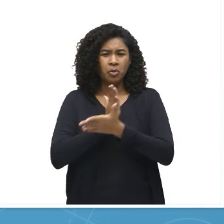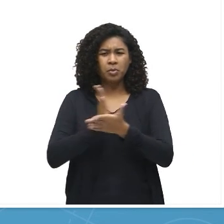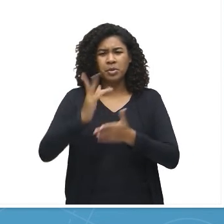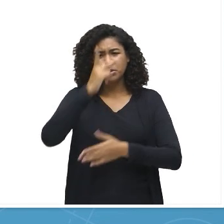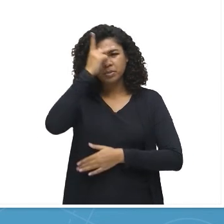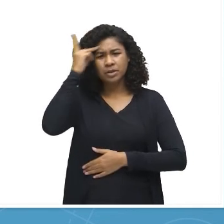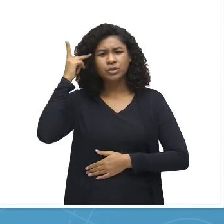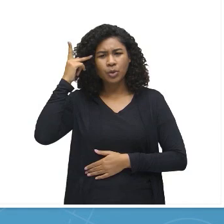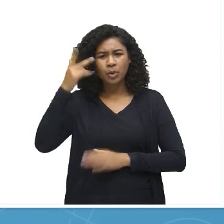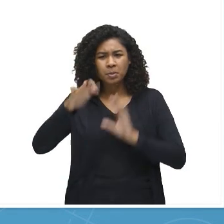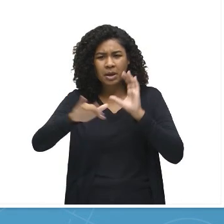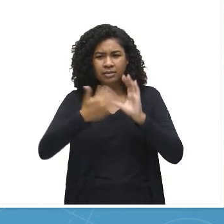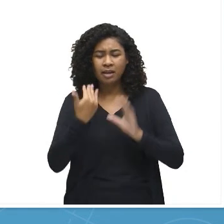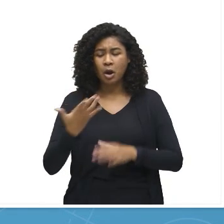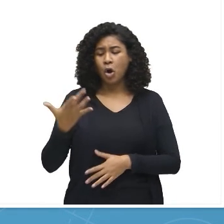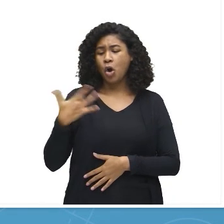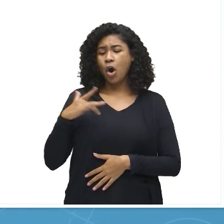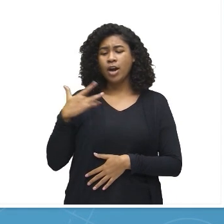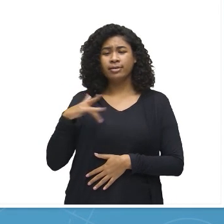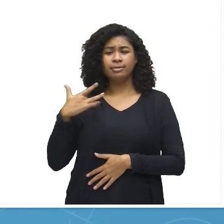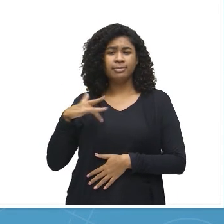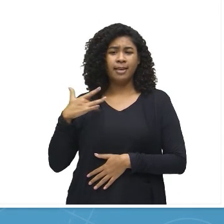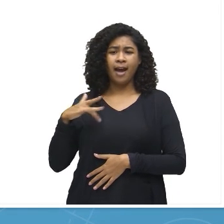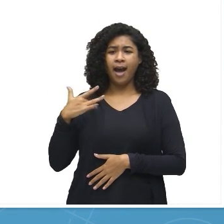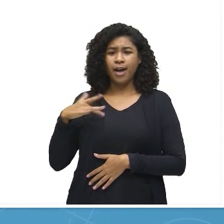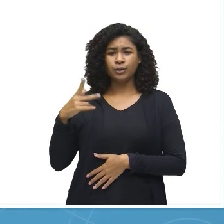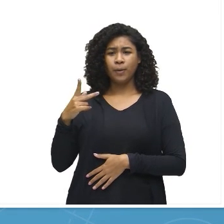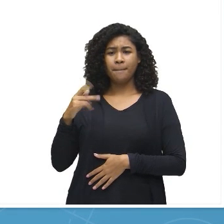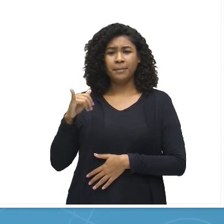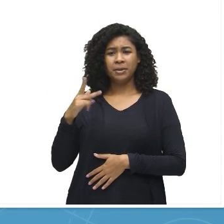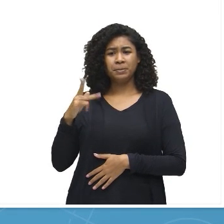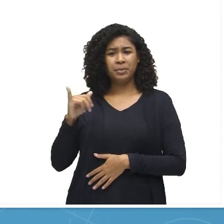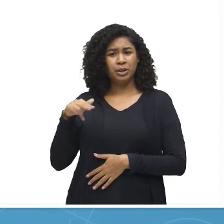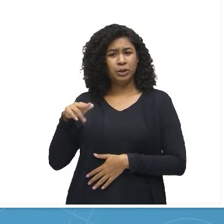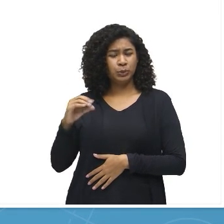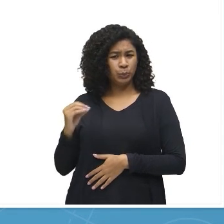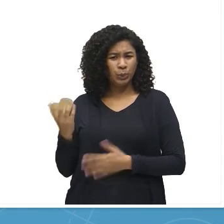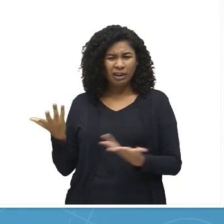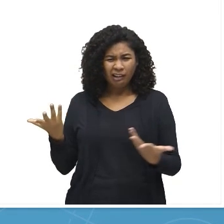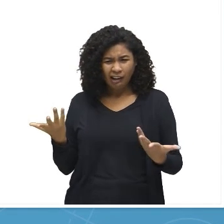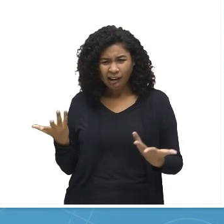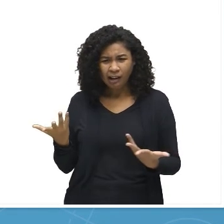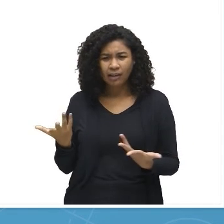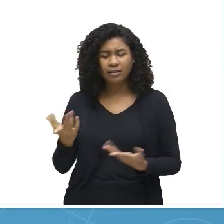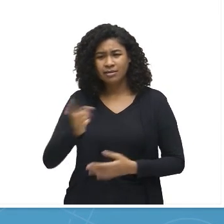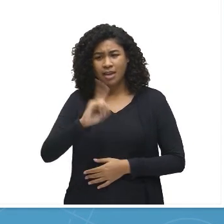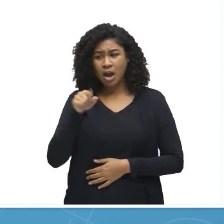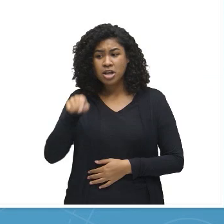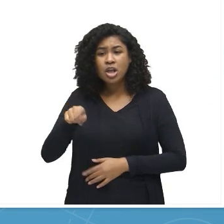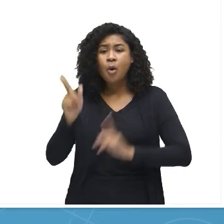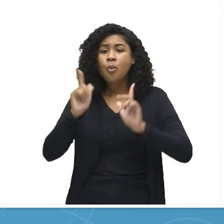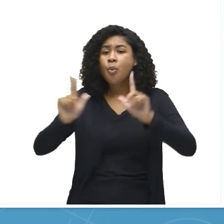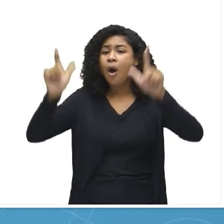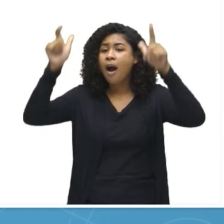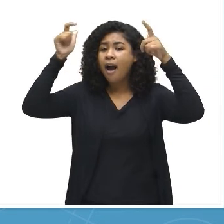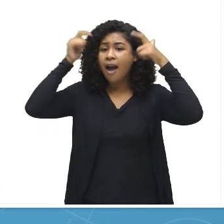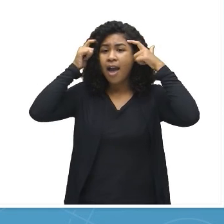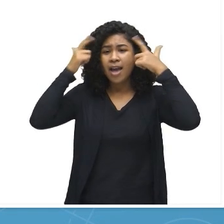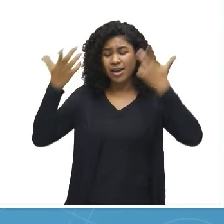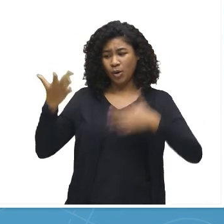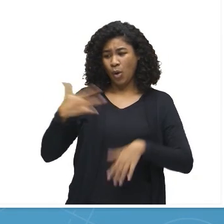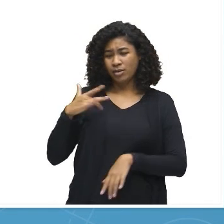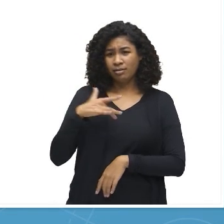Pepino é coitado? Um rei, Grelhaches, mano, ali na Idade Média, não tem nada de